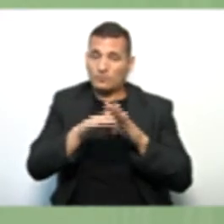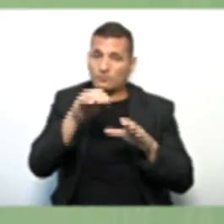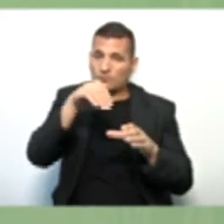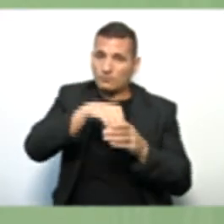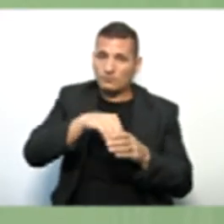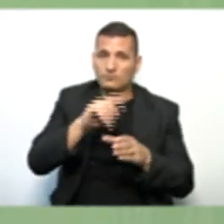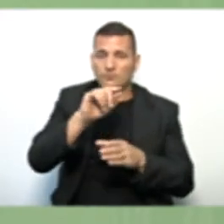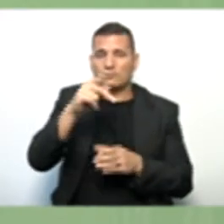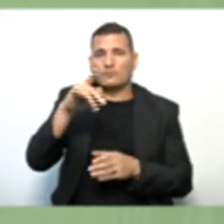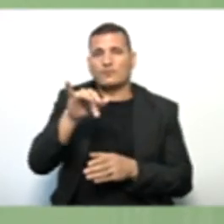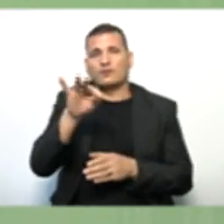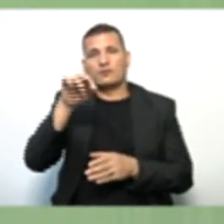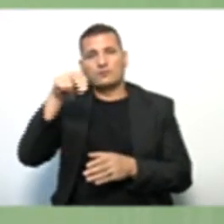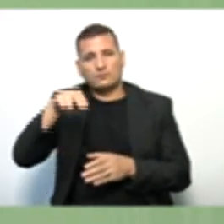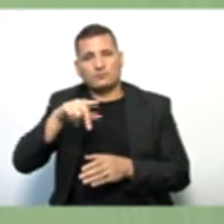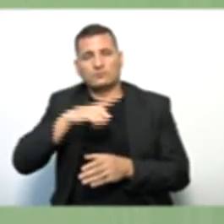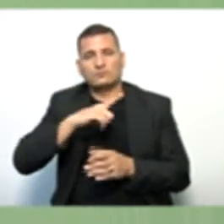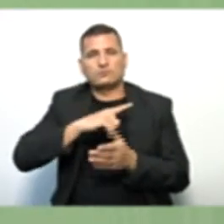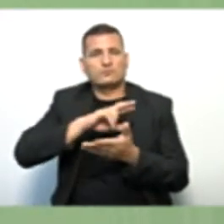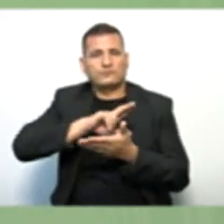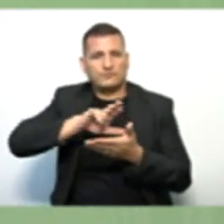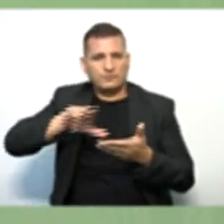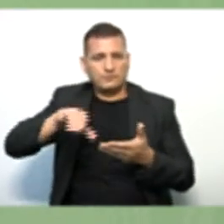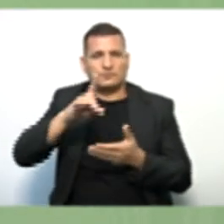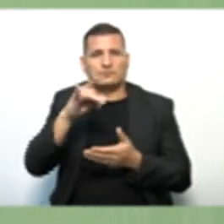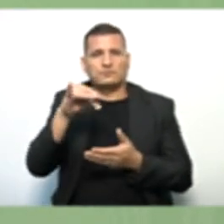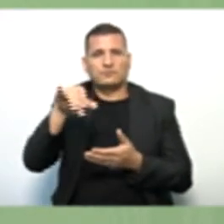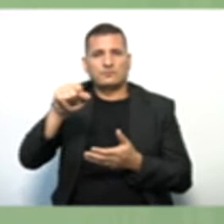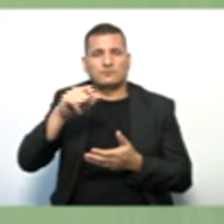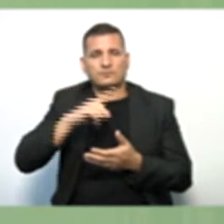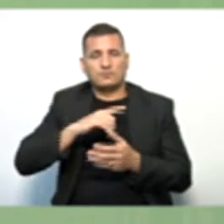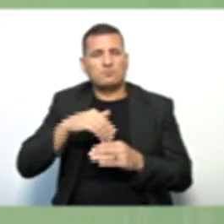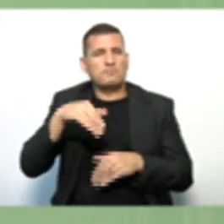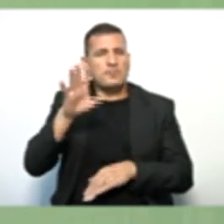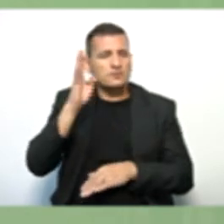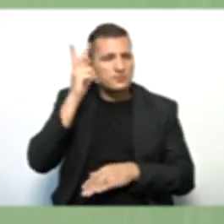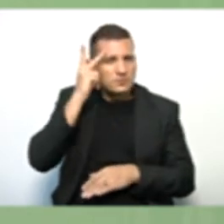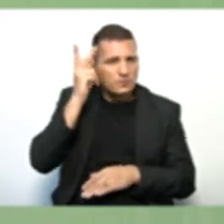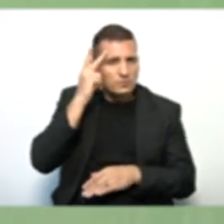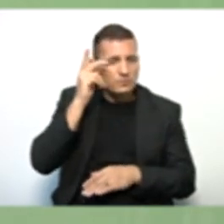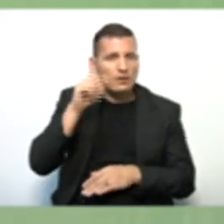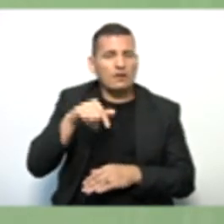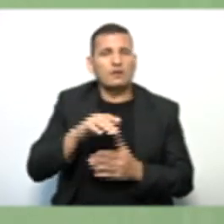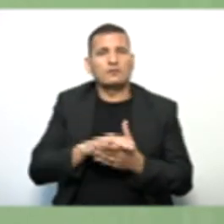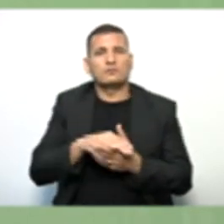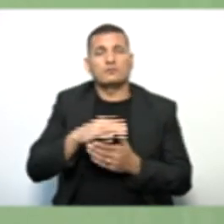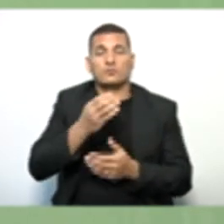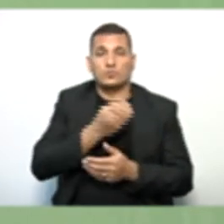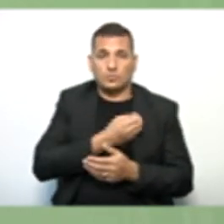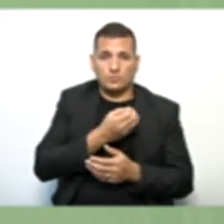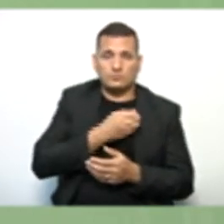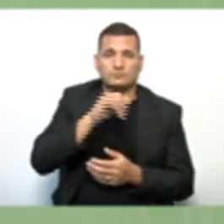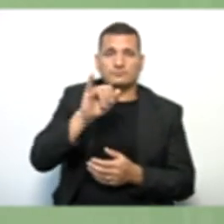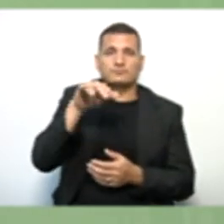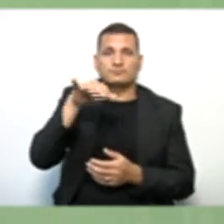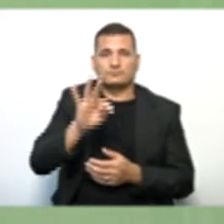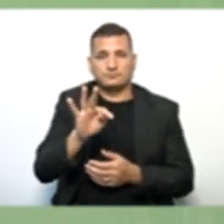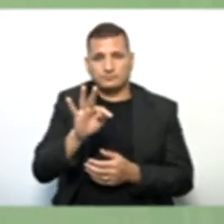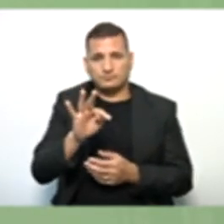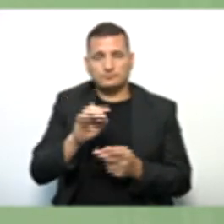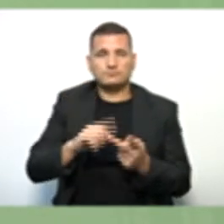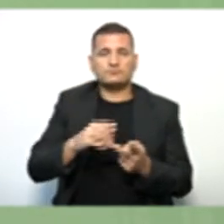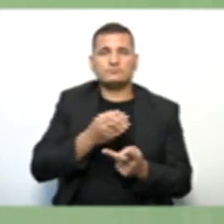Python tem vários tipos de dados, mas os mais comuns são números inteiros, né? Números